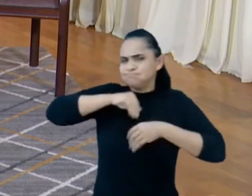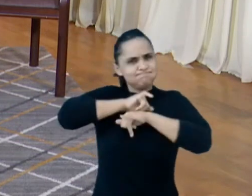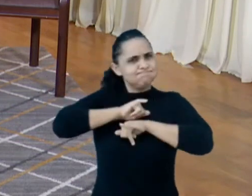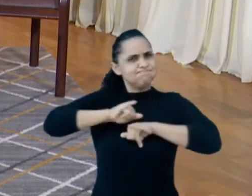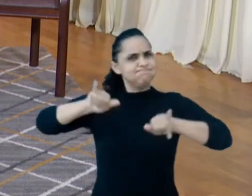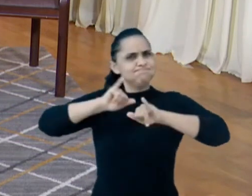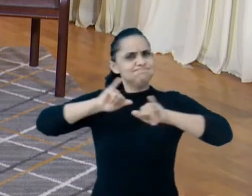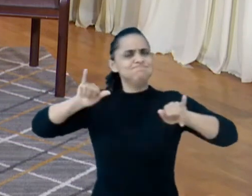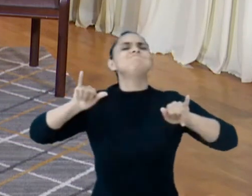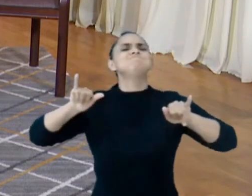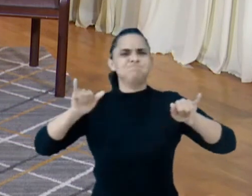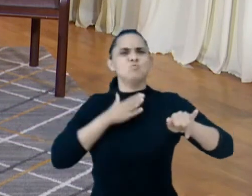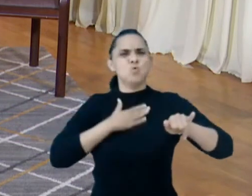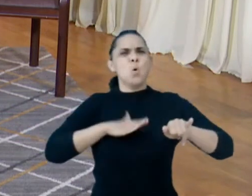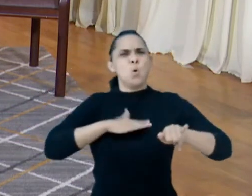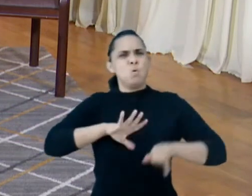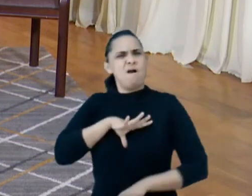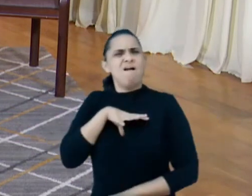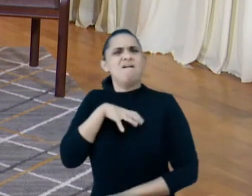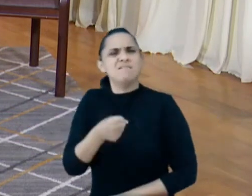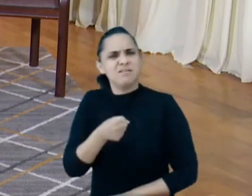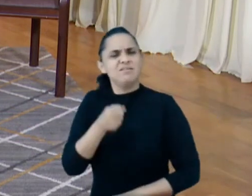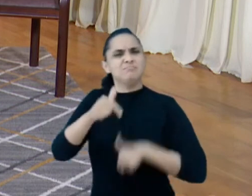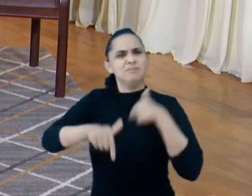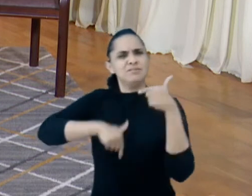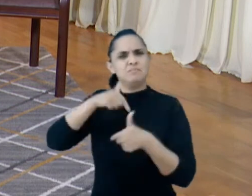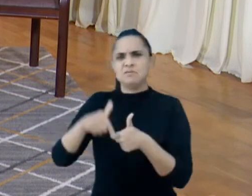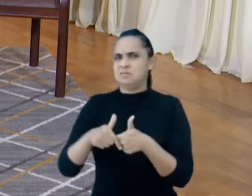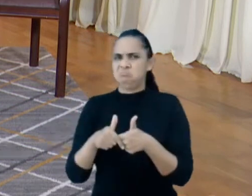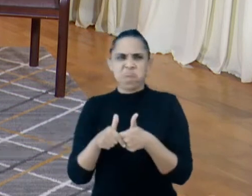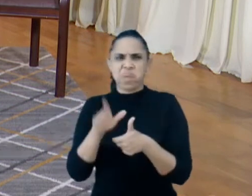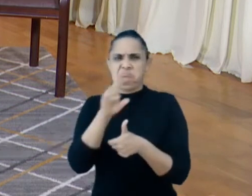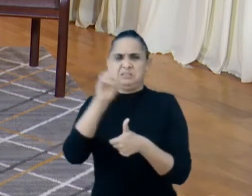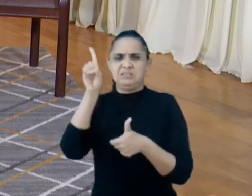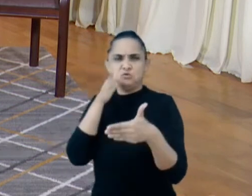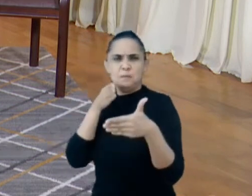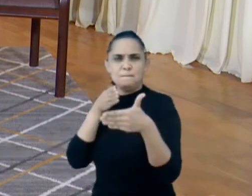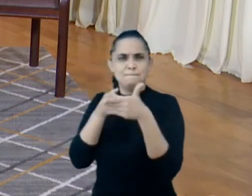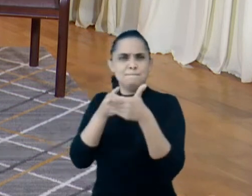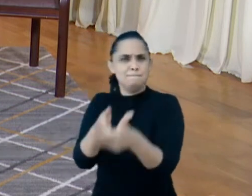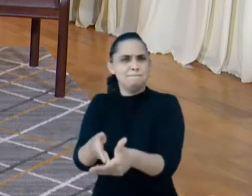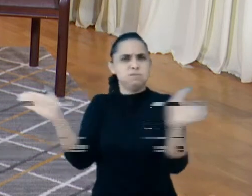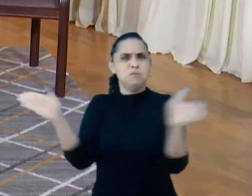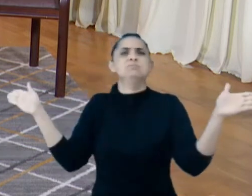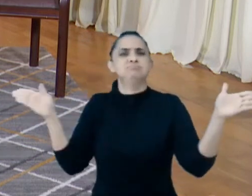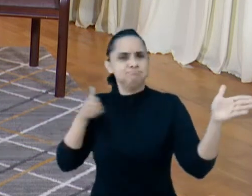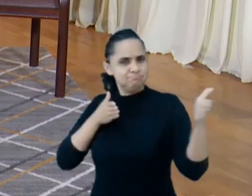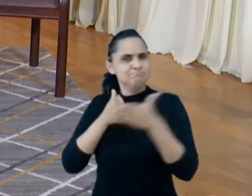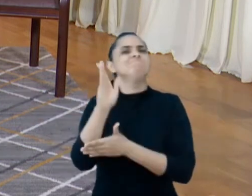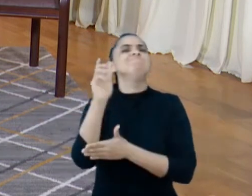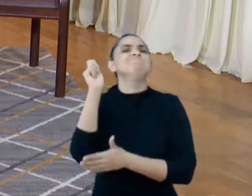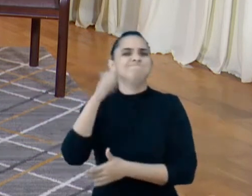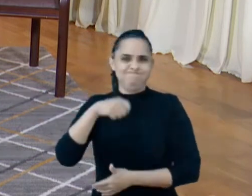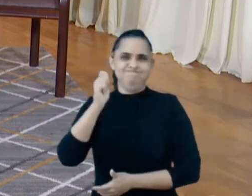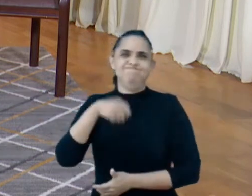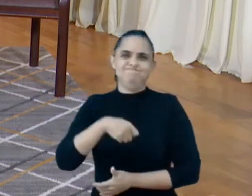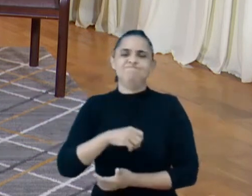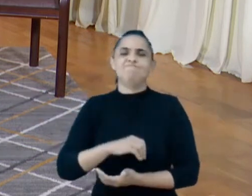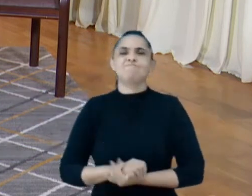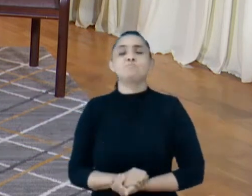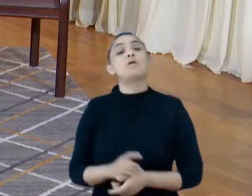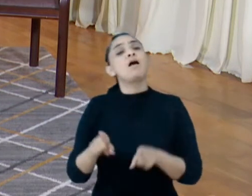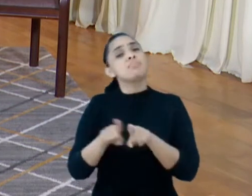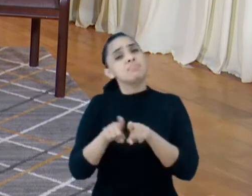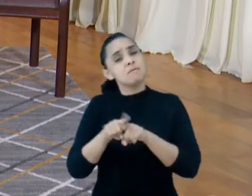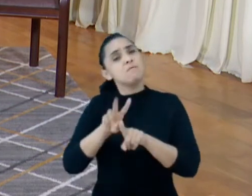para a realização do trabalho. E isso nós vemos a cada dia. Um outro fato também relacionado a políticos que me